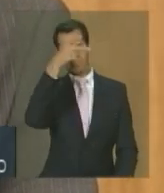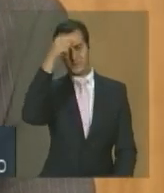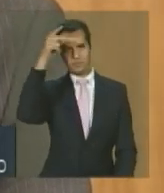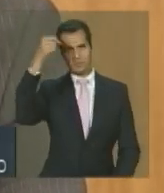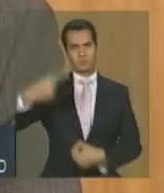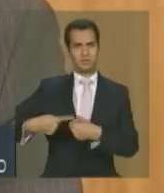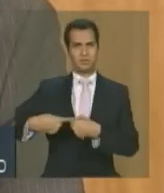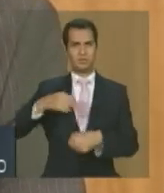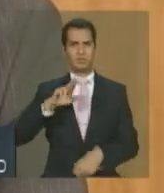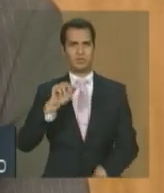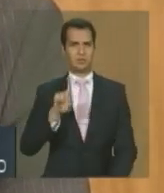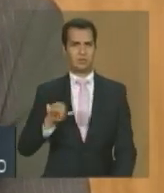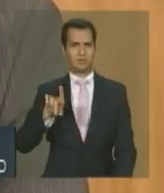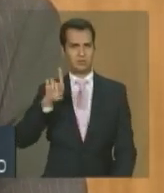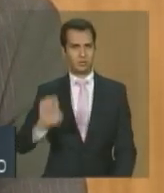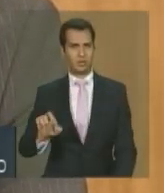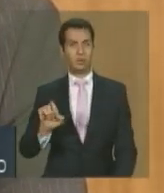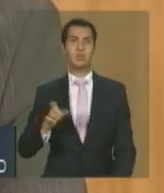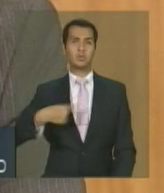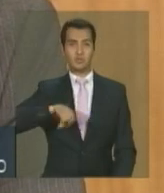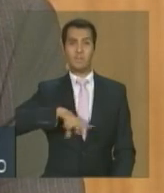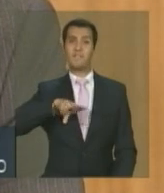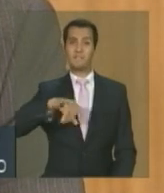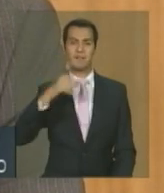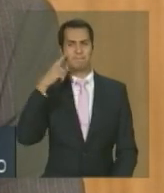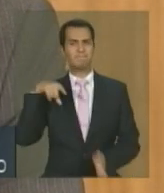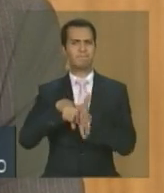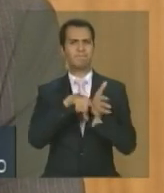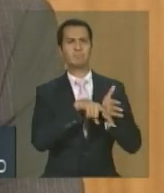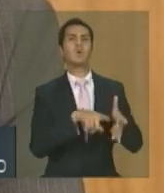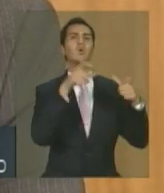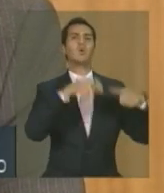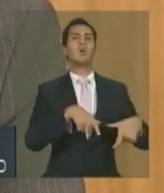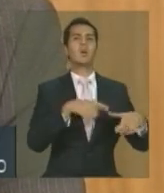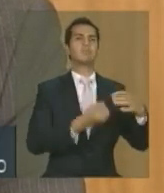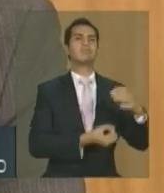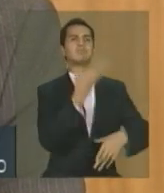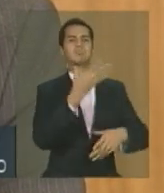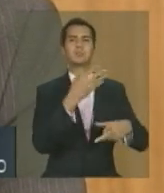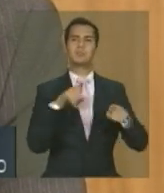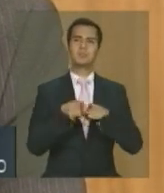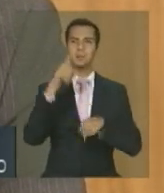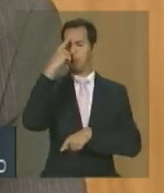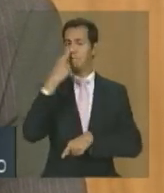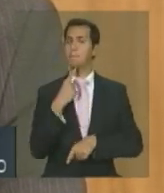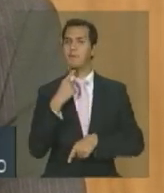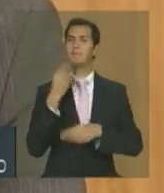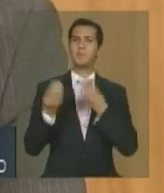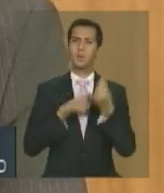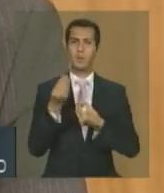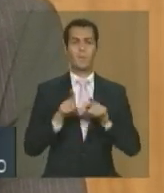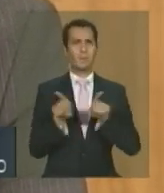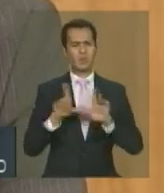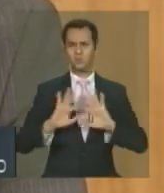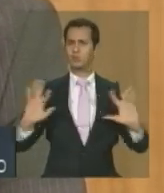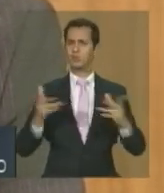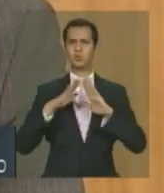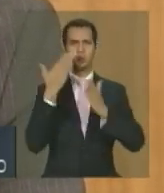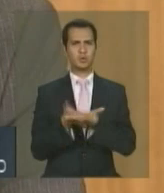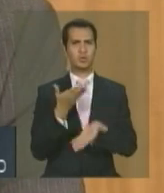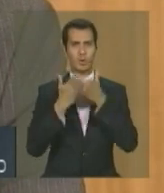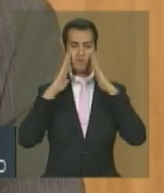Resende, vai se estudar qual é o melhor local, qual é o melhor perfil, mas voltado para a formação